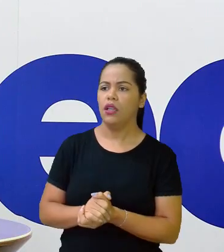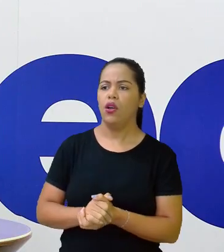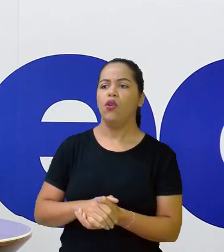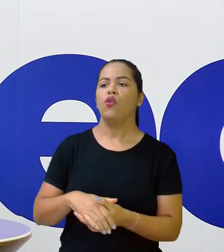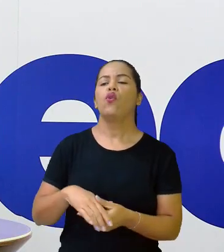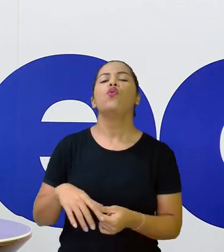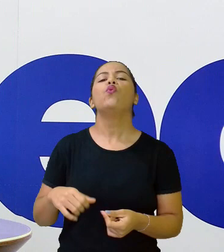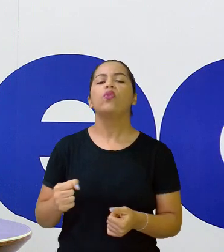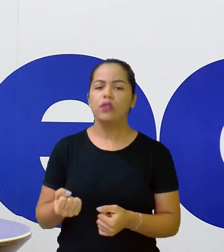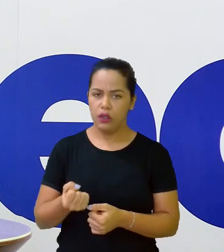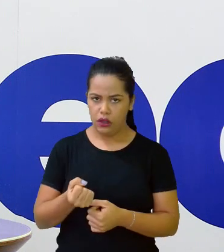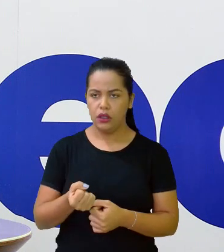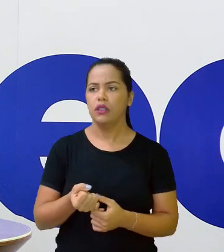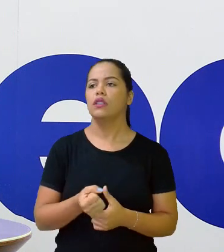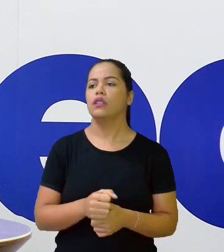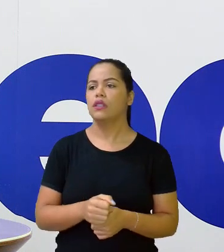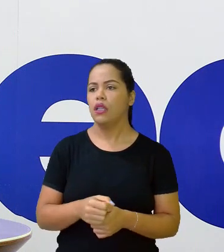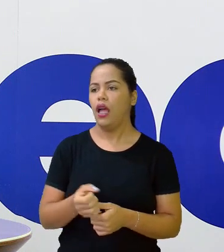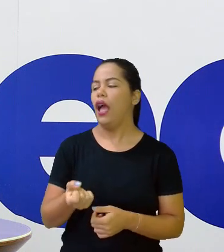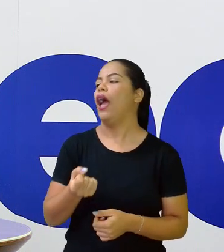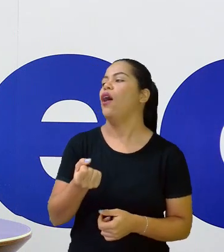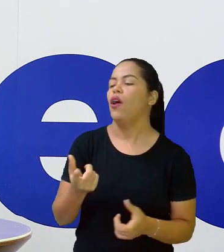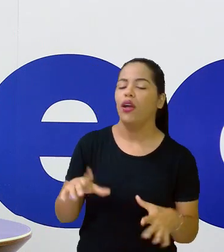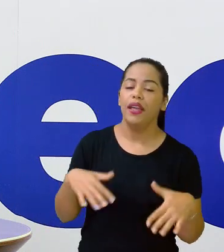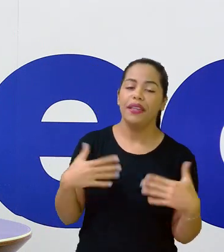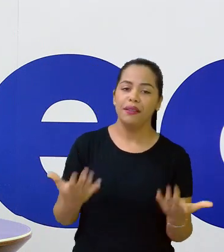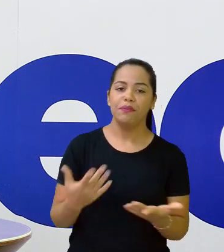Lucas escreveu bichinho fofinho.